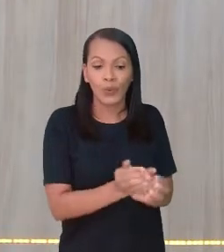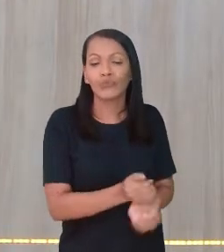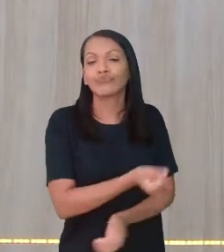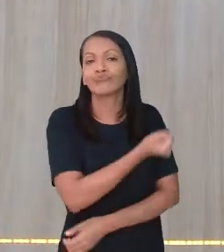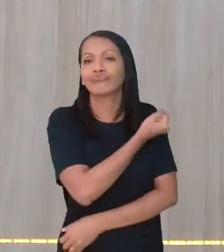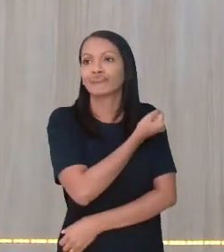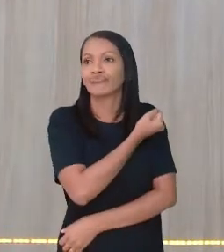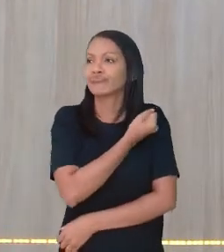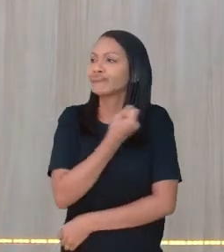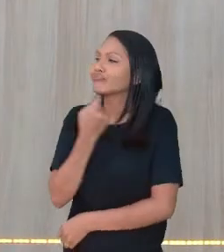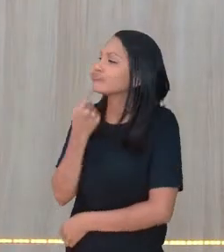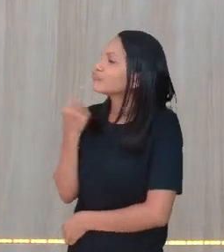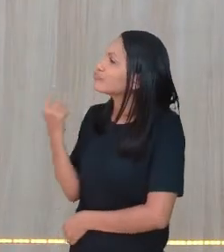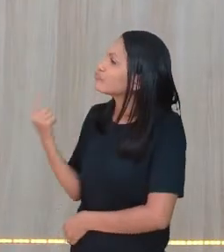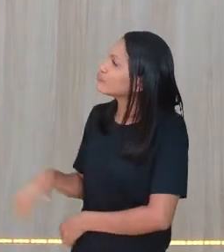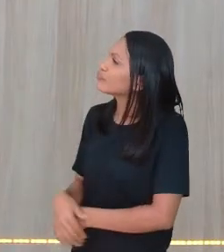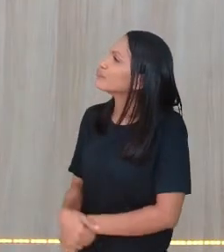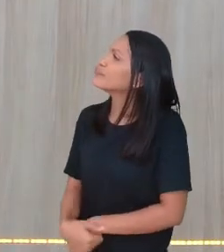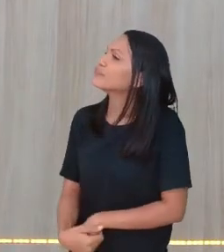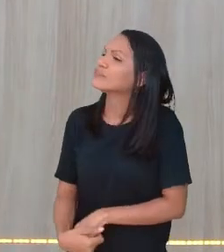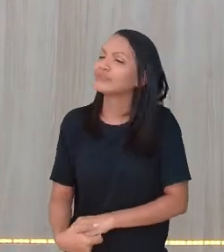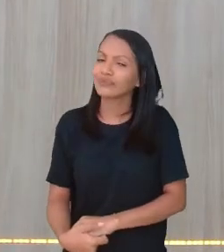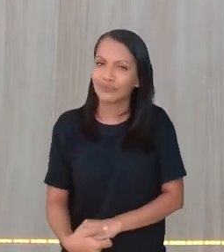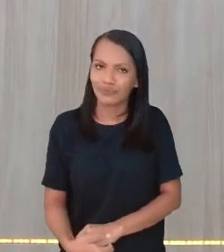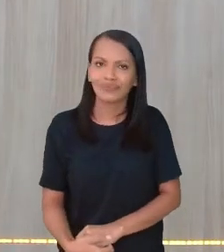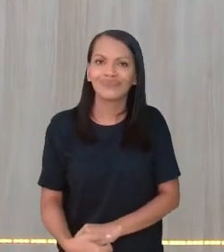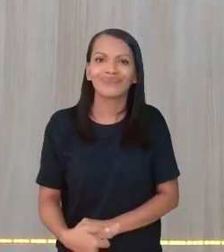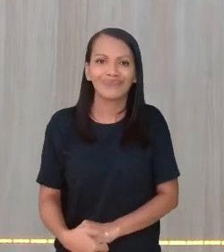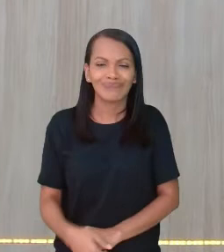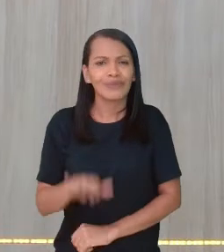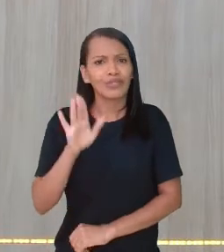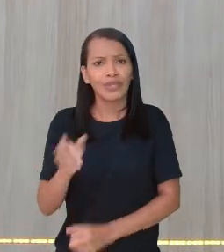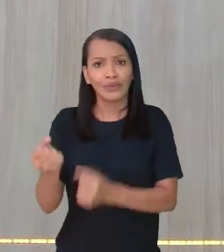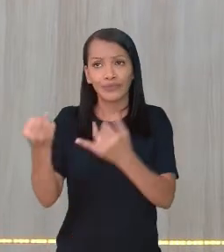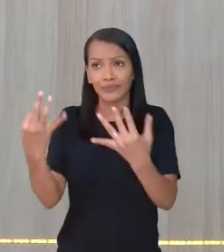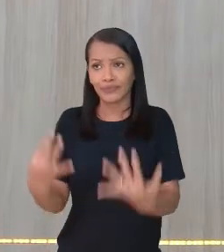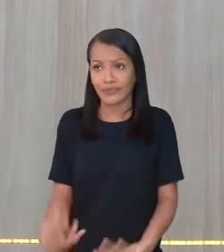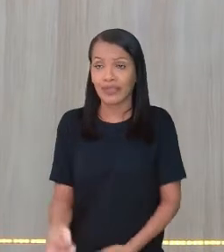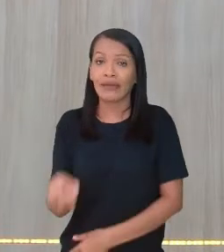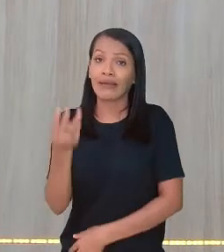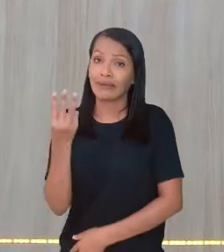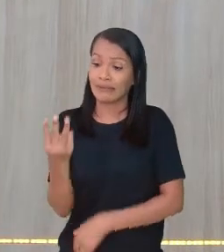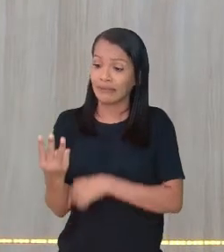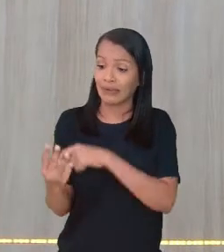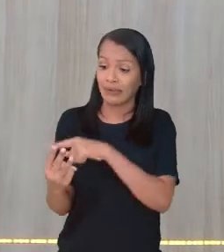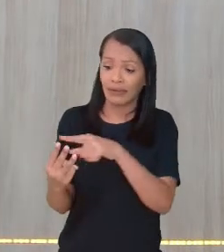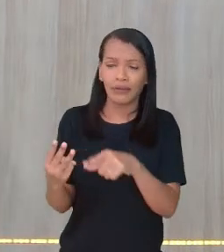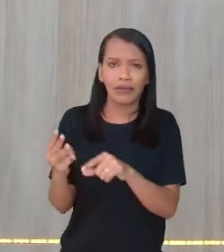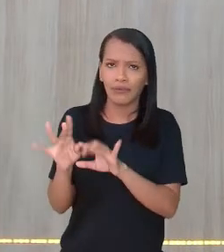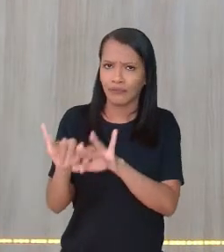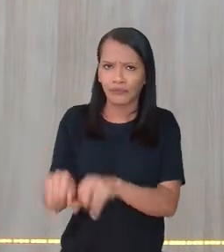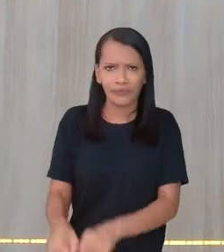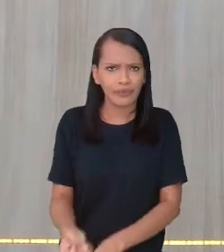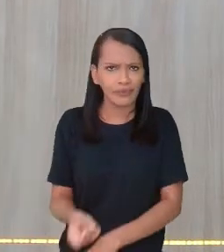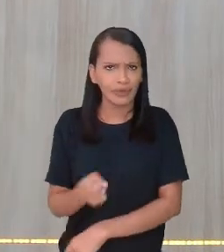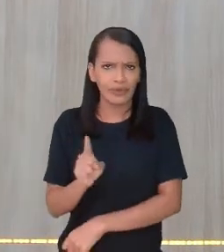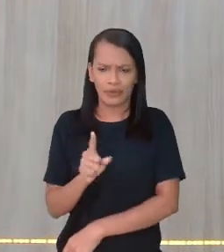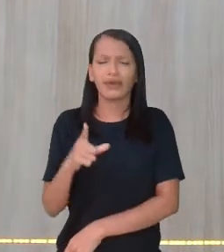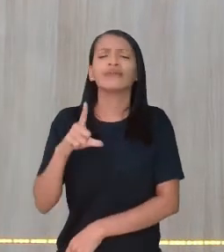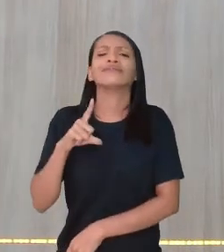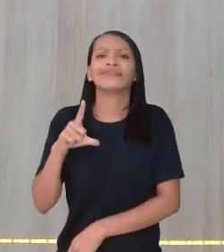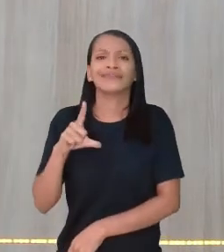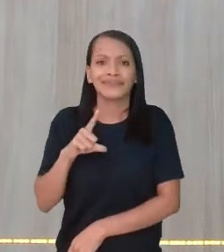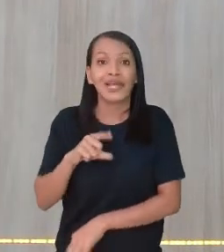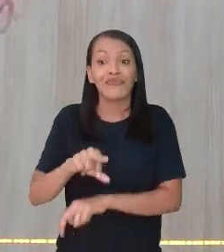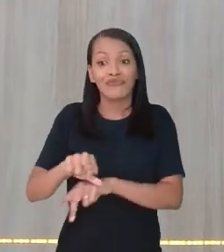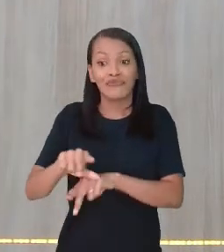certo? Onde a gente já falou aí de 3 conjuntos numéricos, tá? Não terminou aqui não, tá? Tem mais